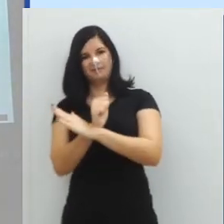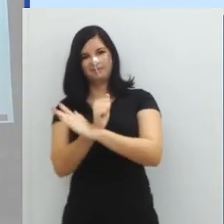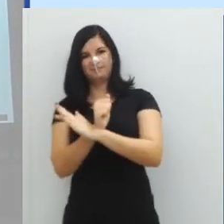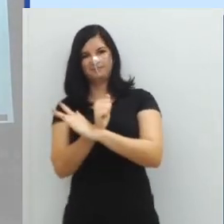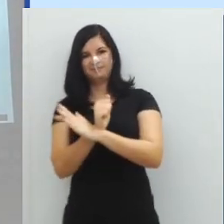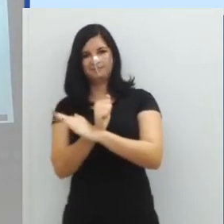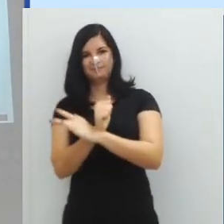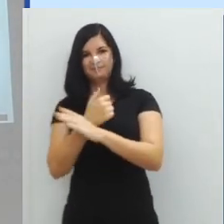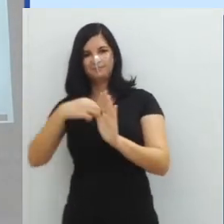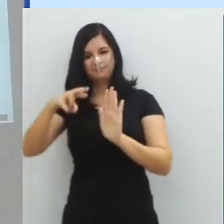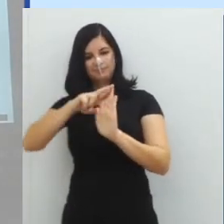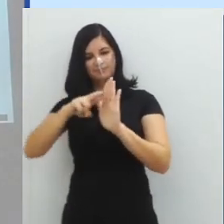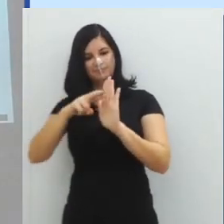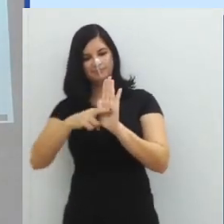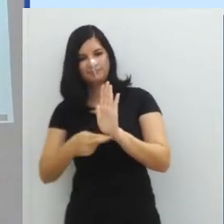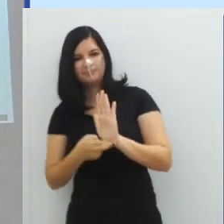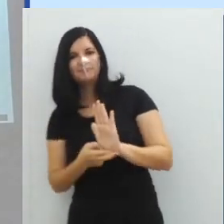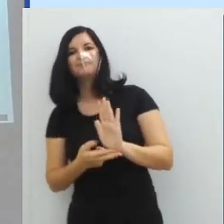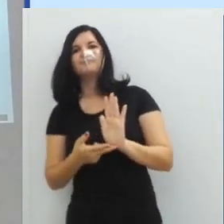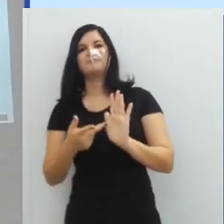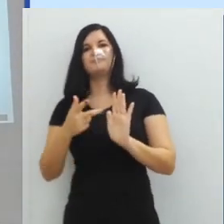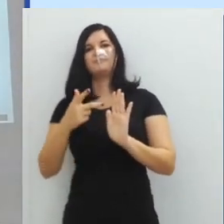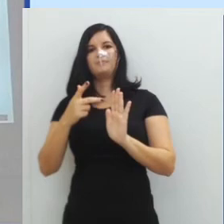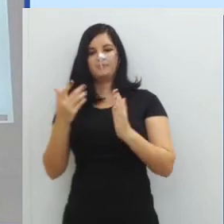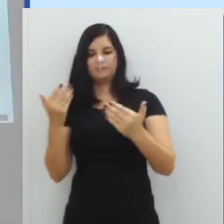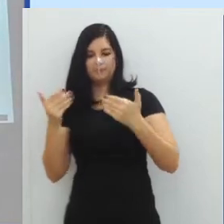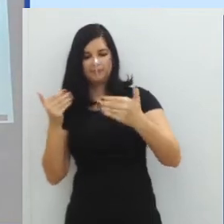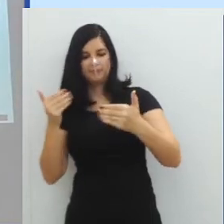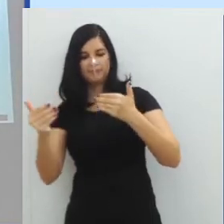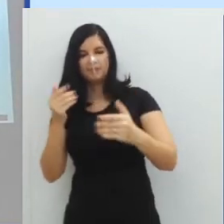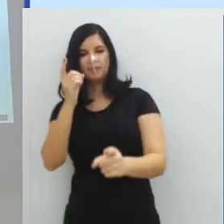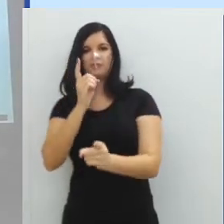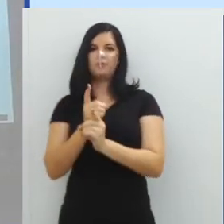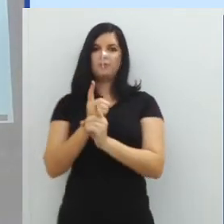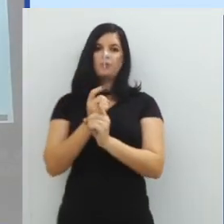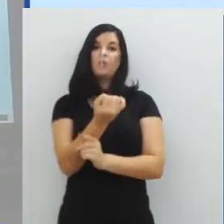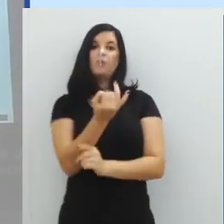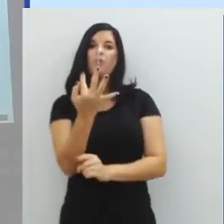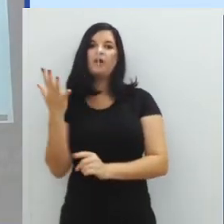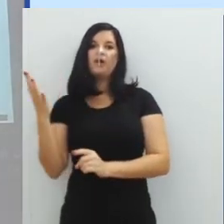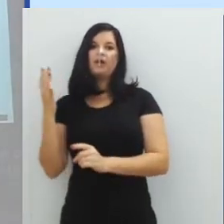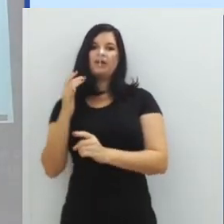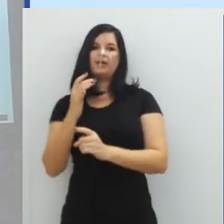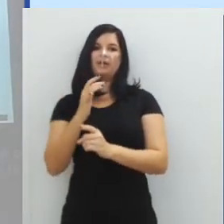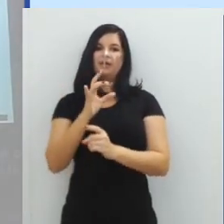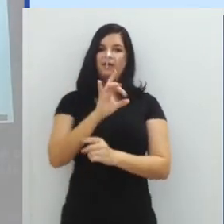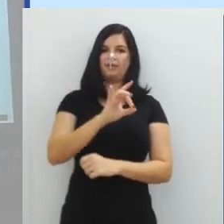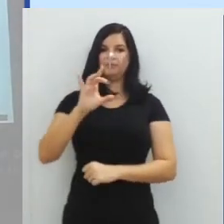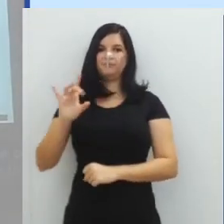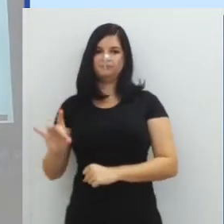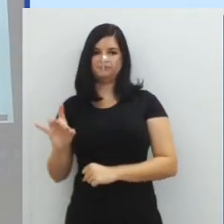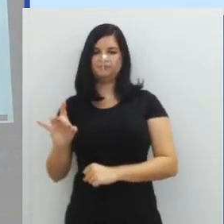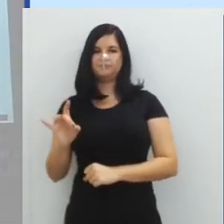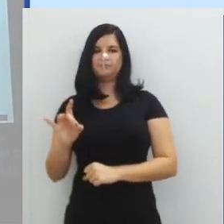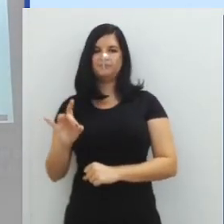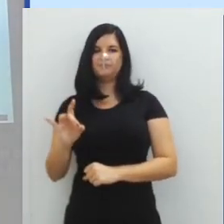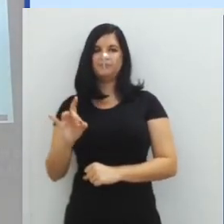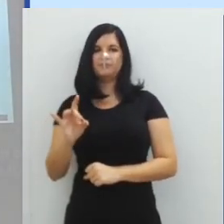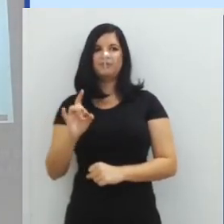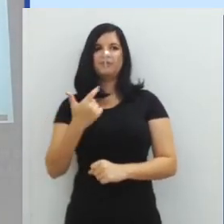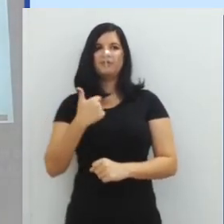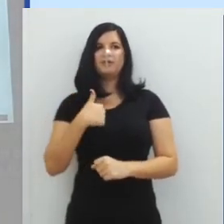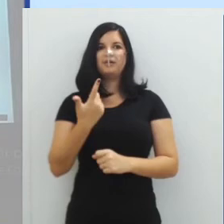uma regrinha de 3, e onde eu faço essa análise para identificar quanto eu tenho de cada um. Mas a gente sabe agora, para nunca